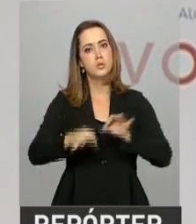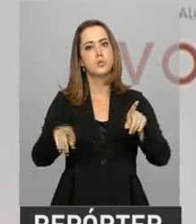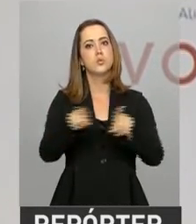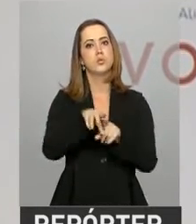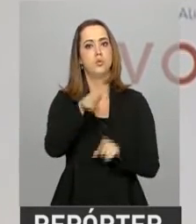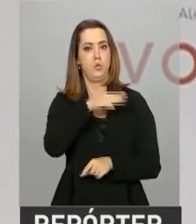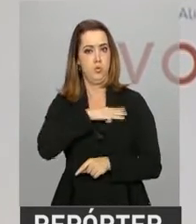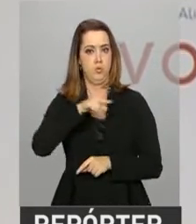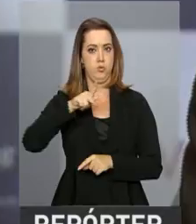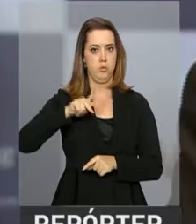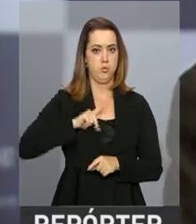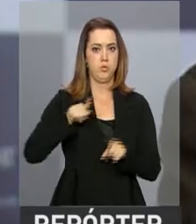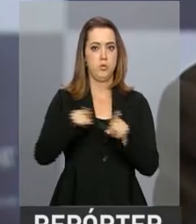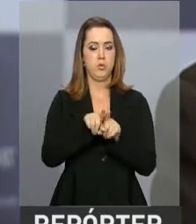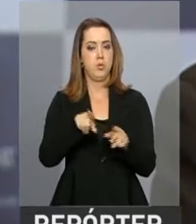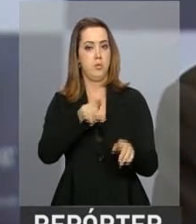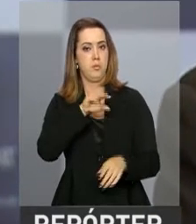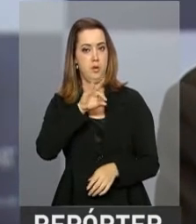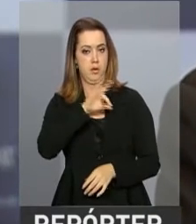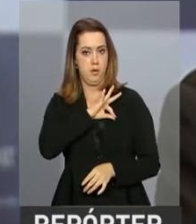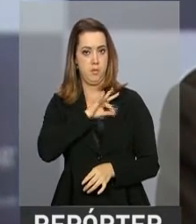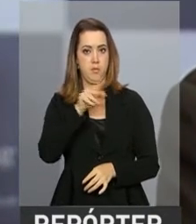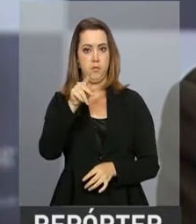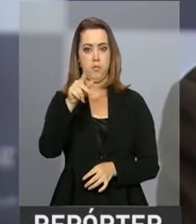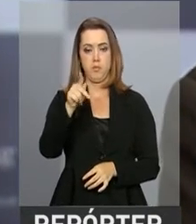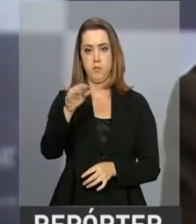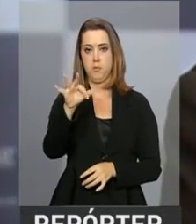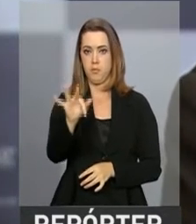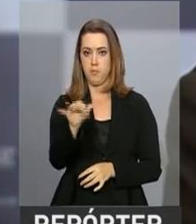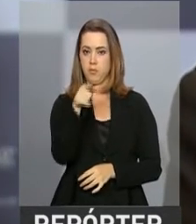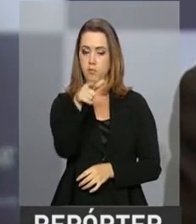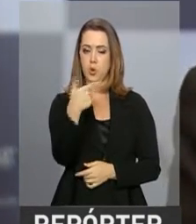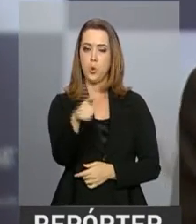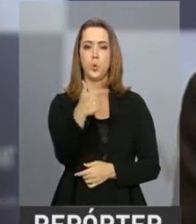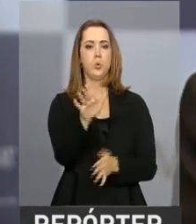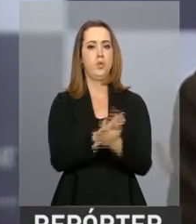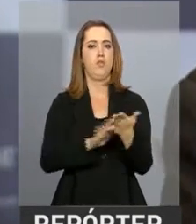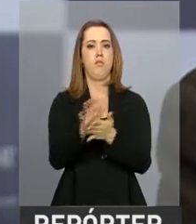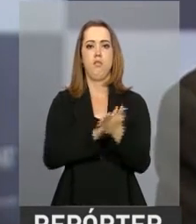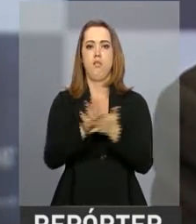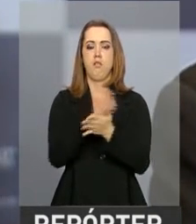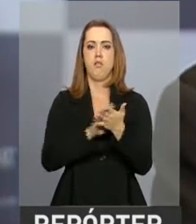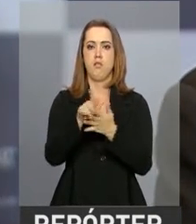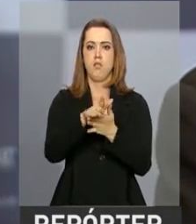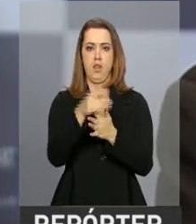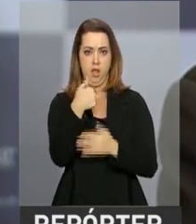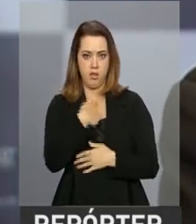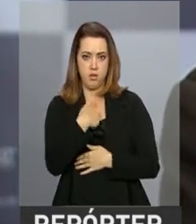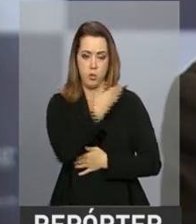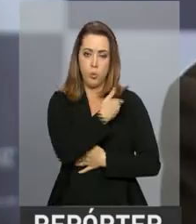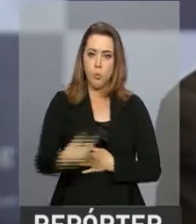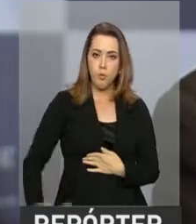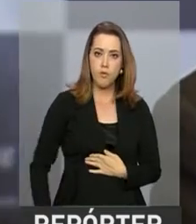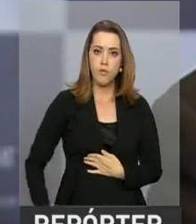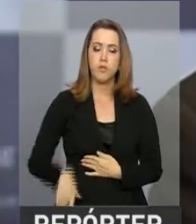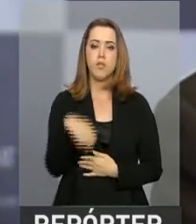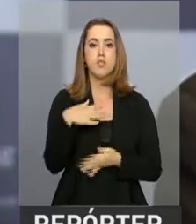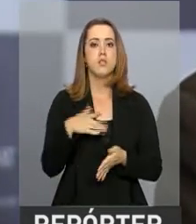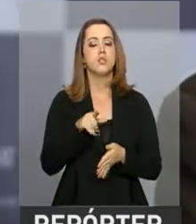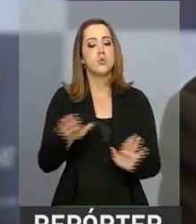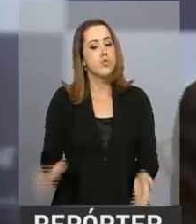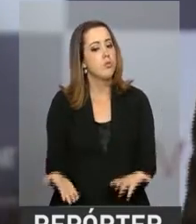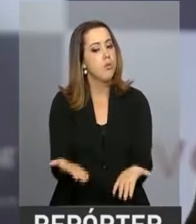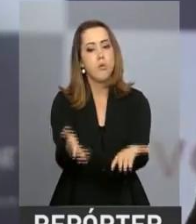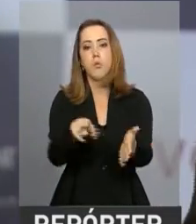da Polícia Federal. Não há absolutamente nada de parte do governo que não seja estimular a